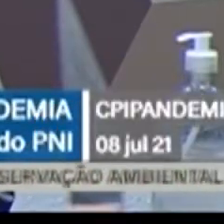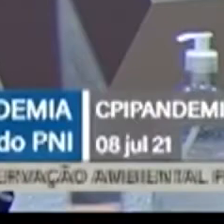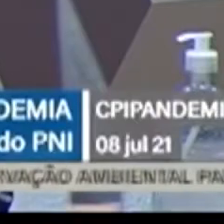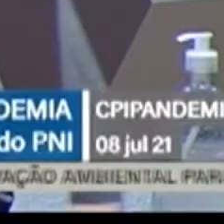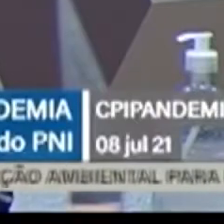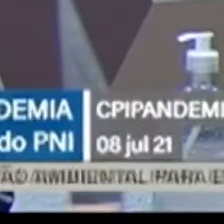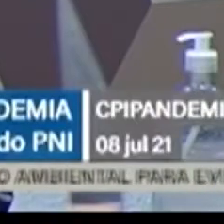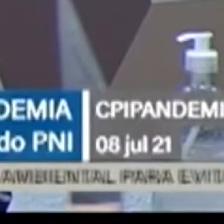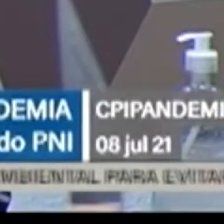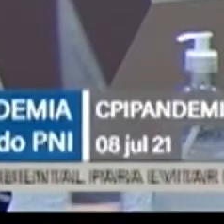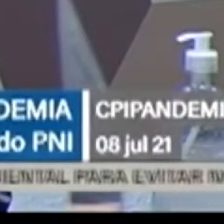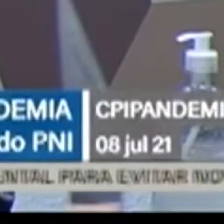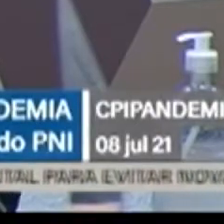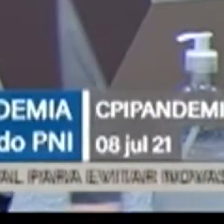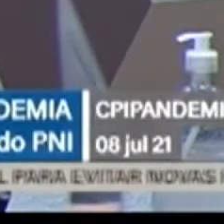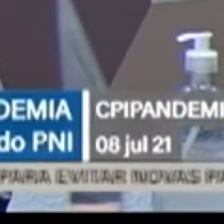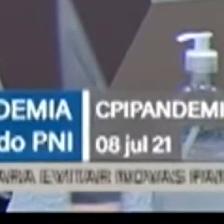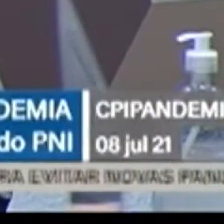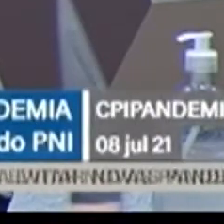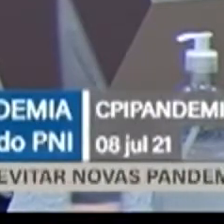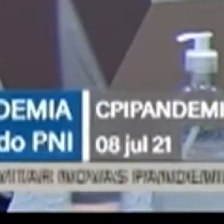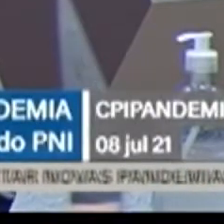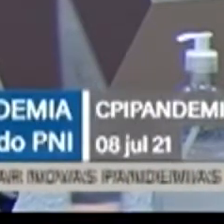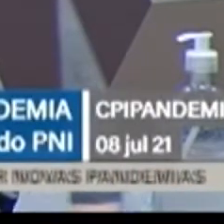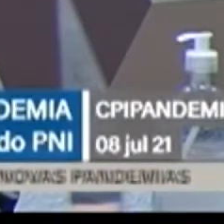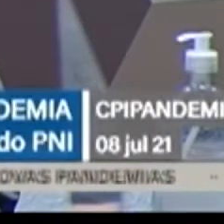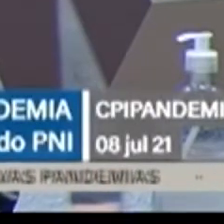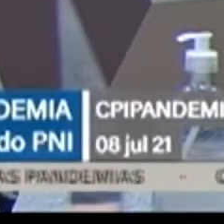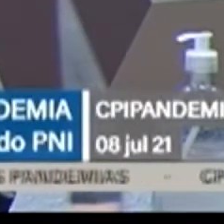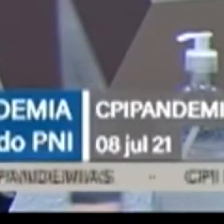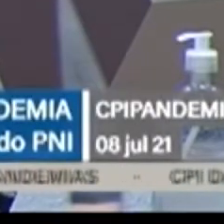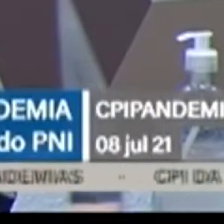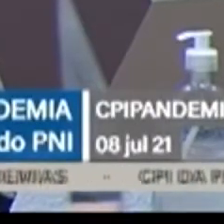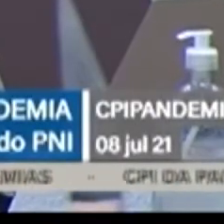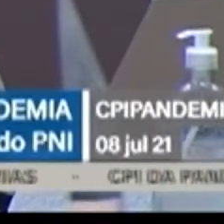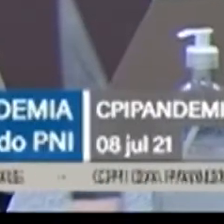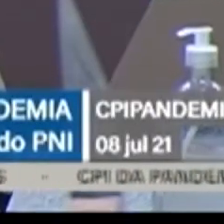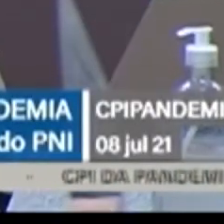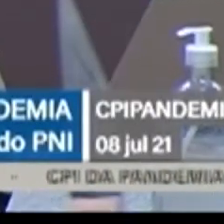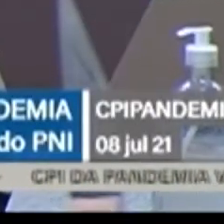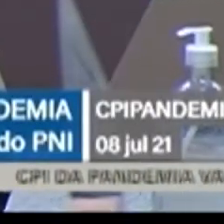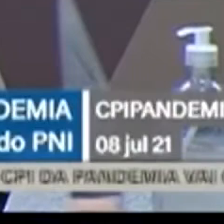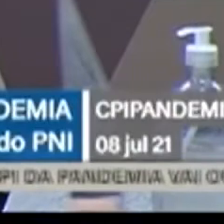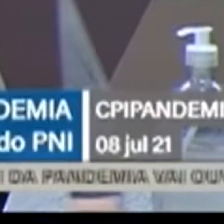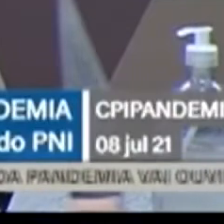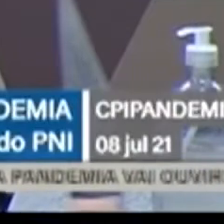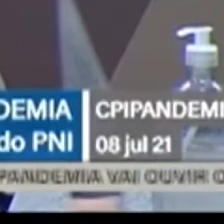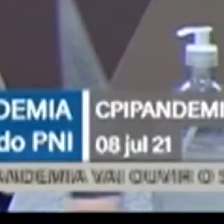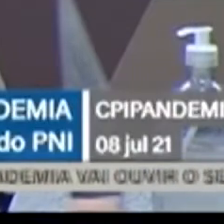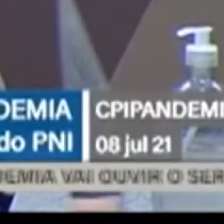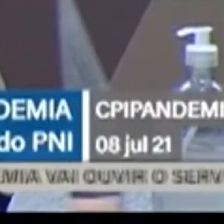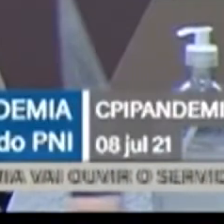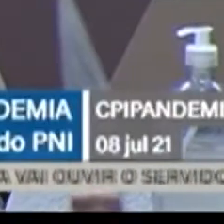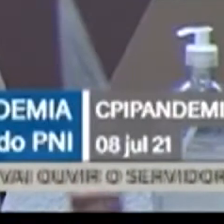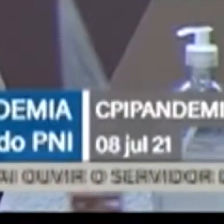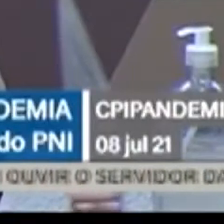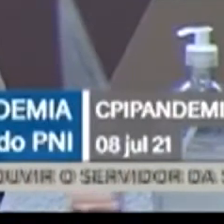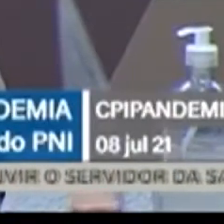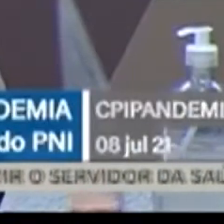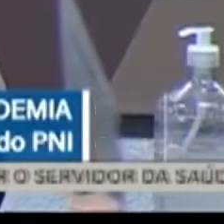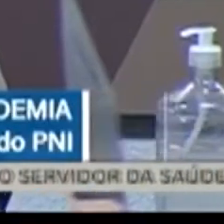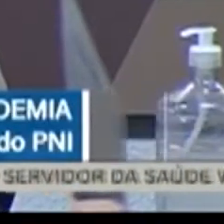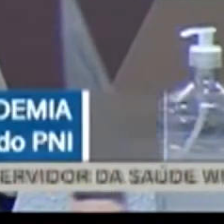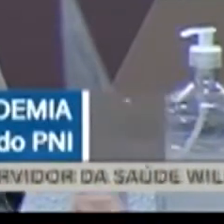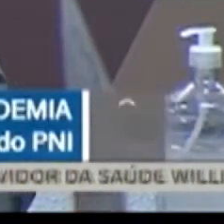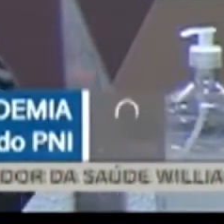vossa excelência como presidente tem várias pessoas que torcem pelo seu governo, como eu torço para que o